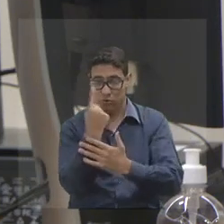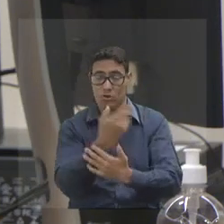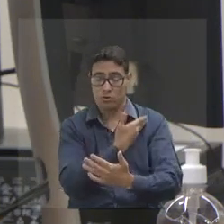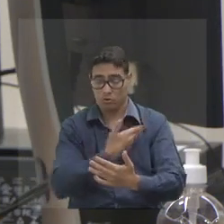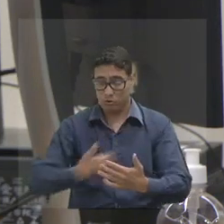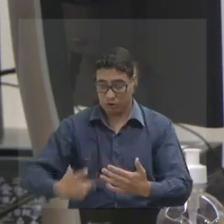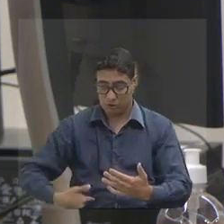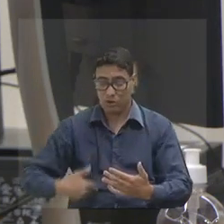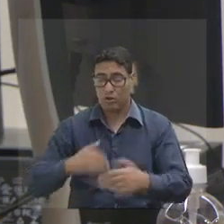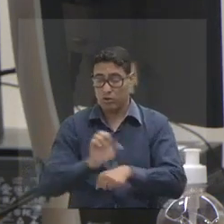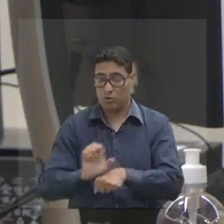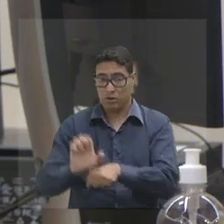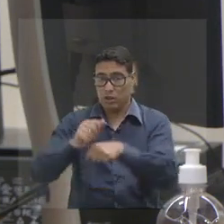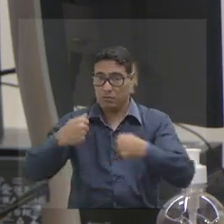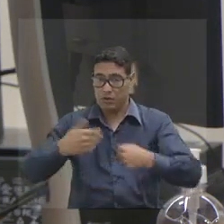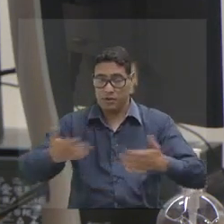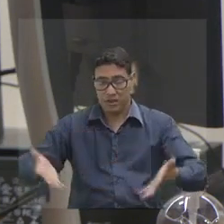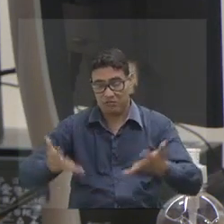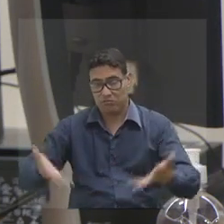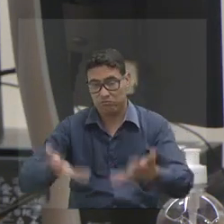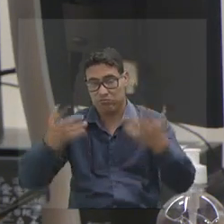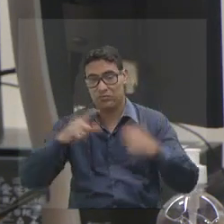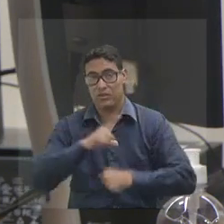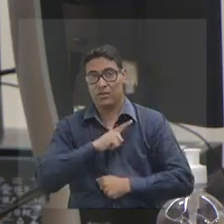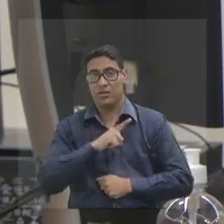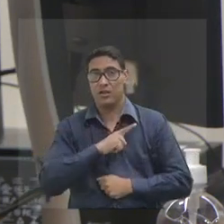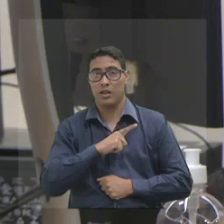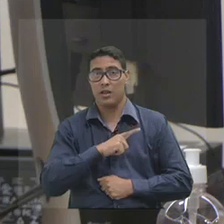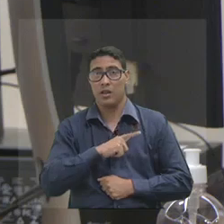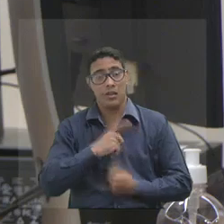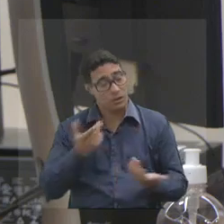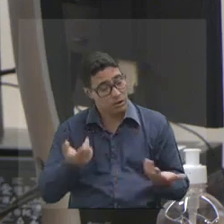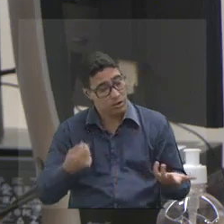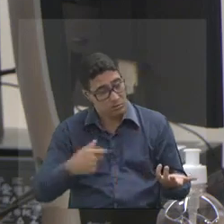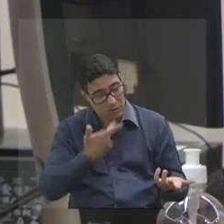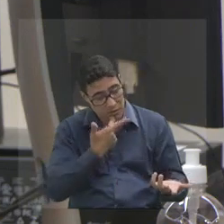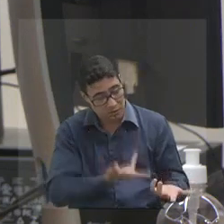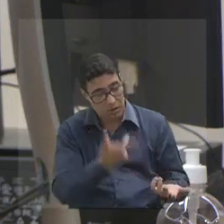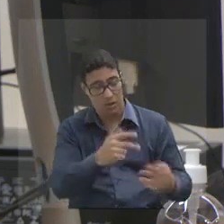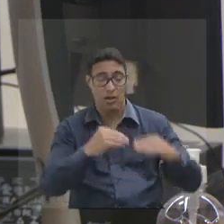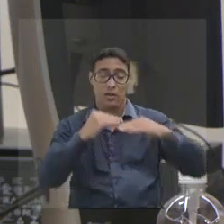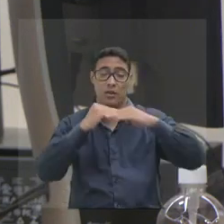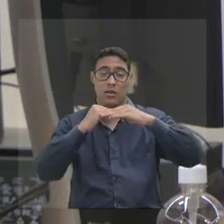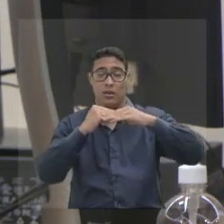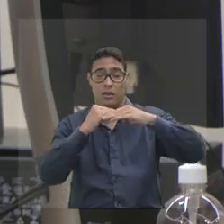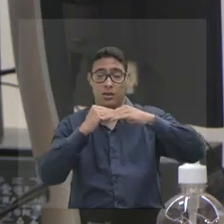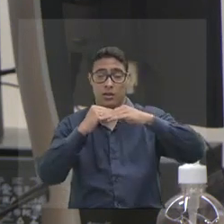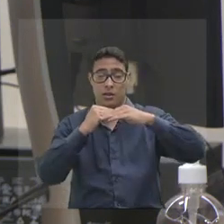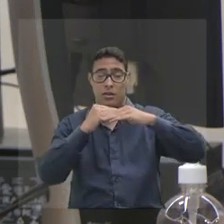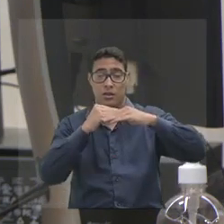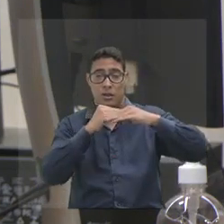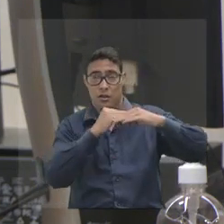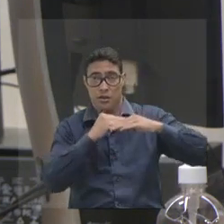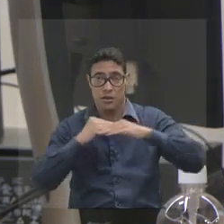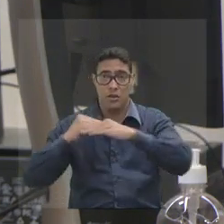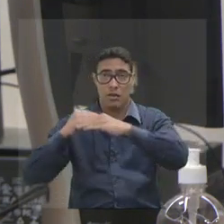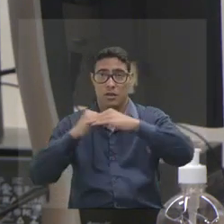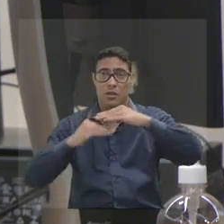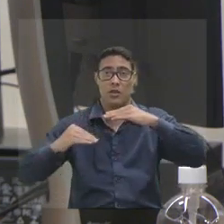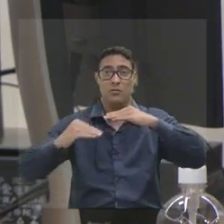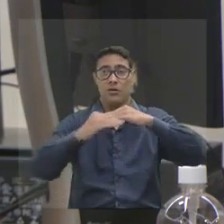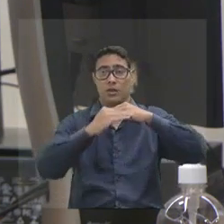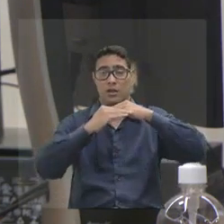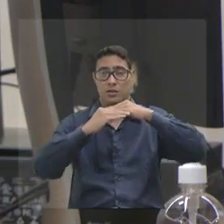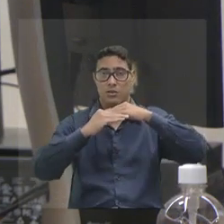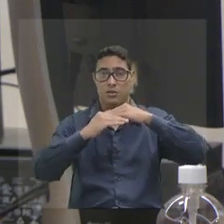o desenvolvimento do estado e aí não tem como não falar Equidade E aí secretária Equidade nós bem sabemos que é